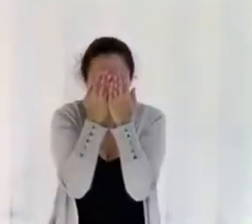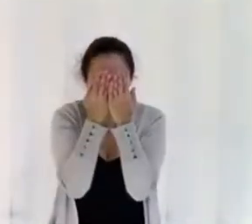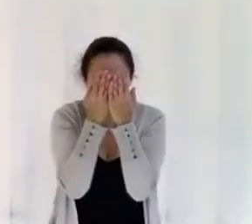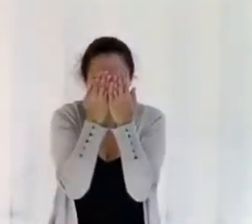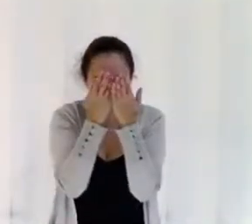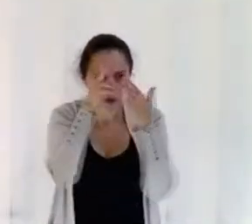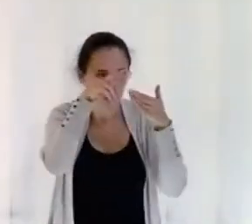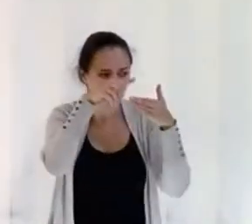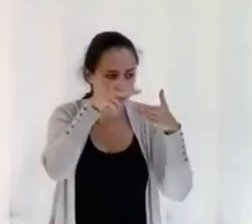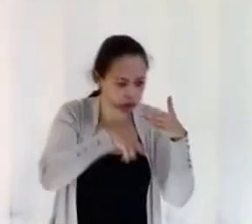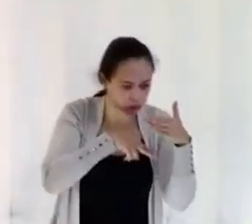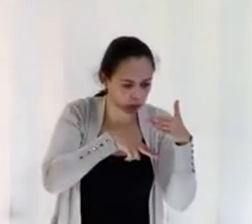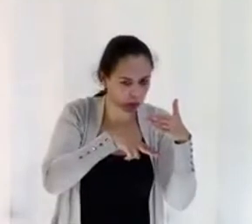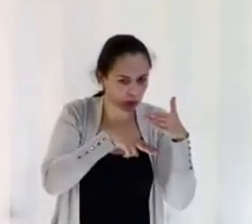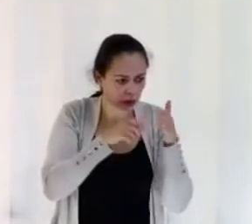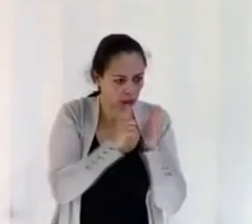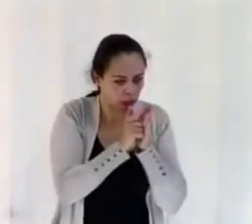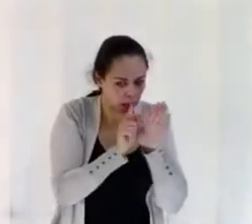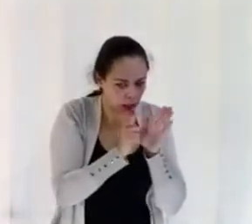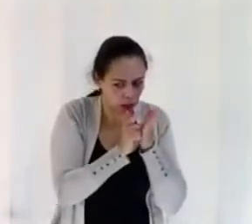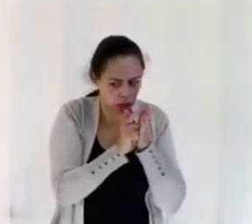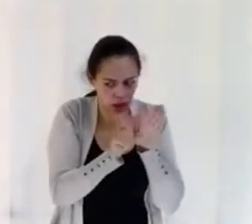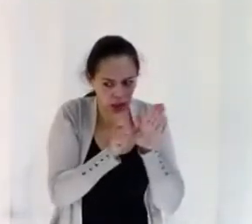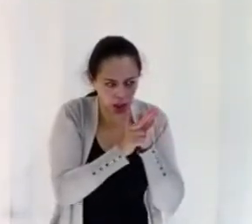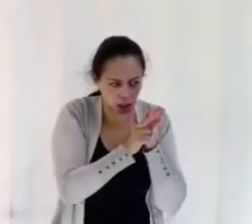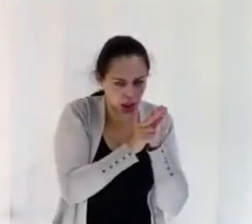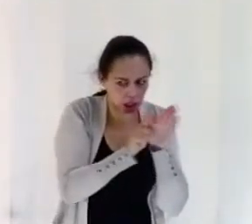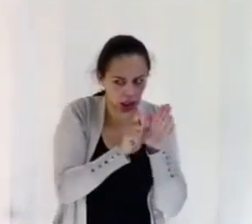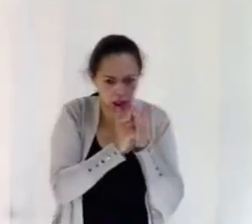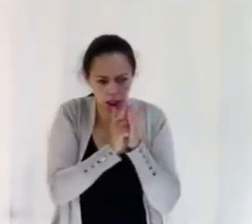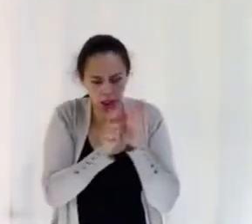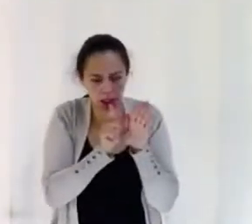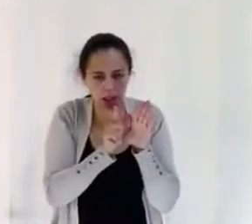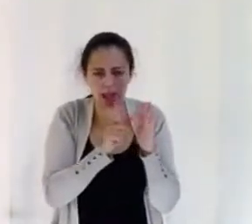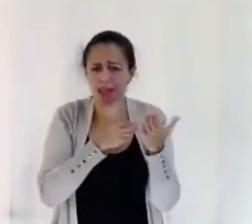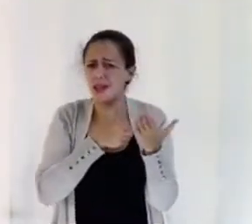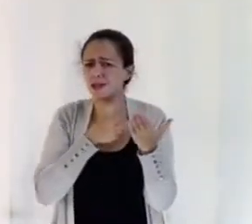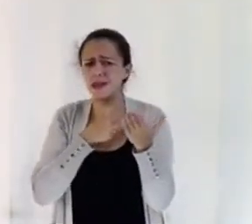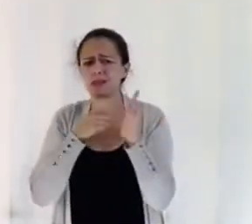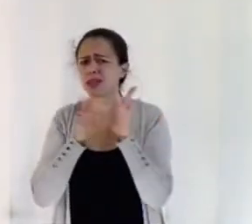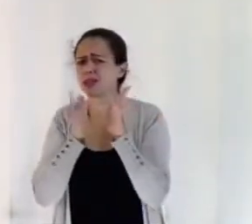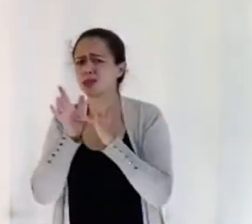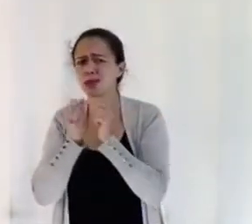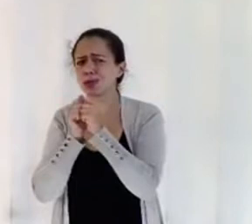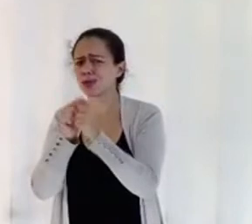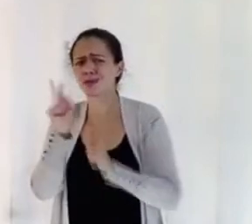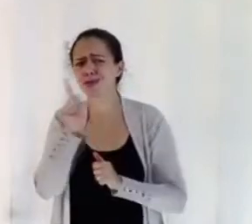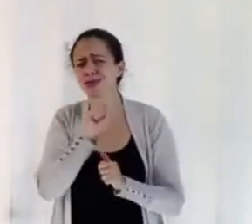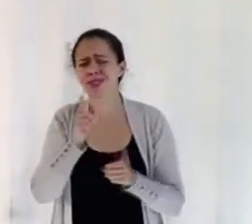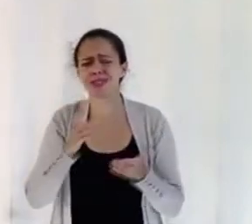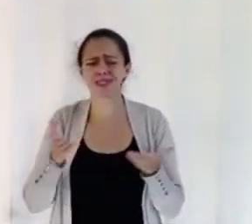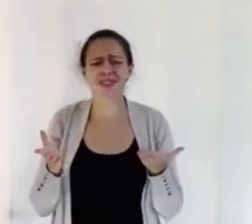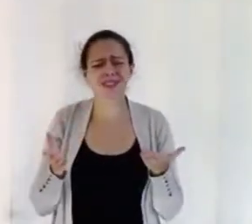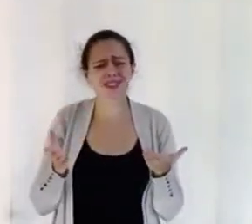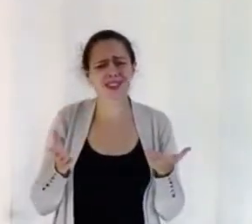precisamos deixar o legalismo para viver o Cristo. Muitas das vezes nós venhamos à igreja apenas